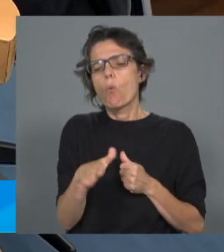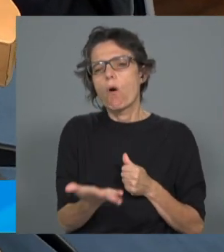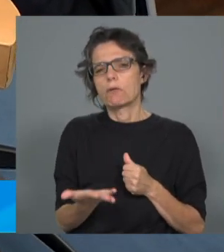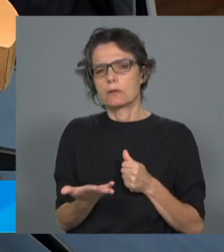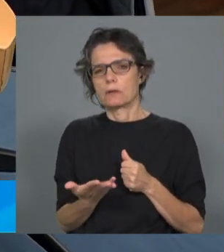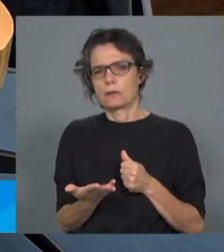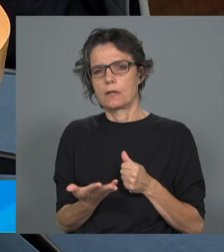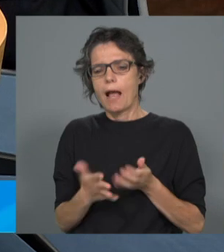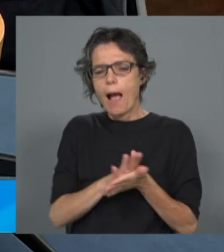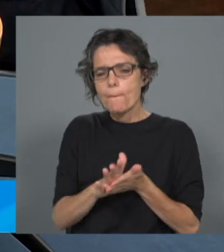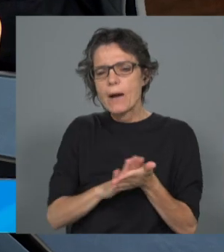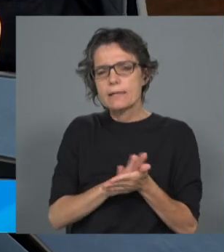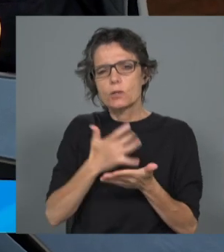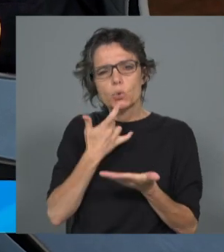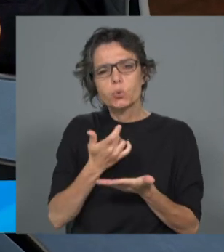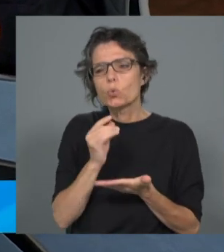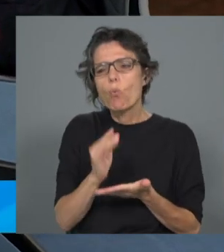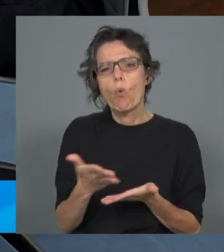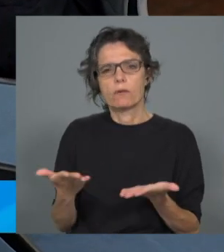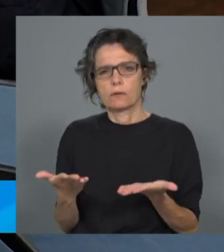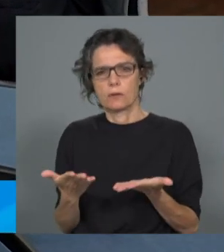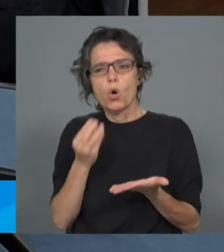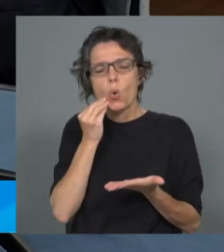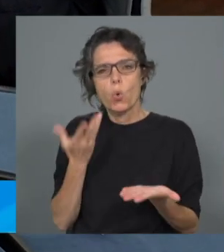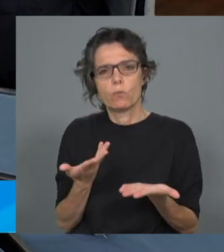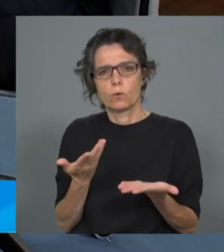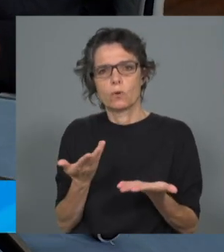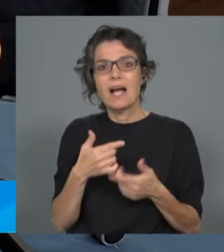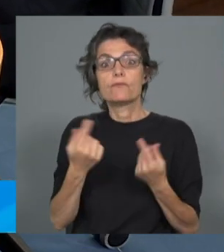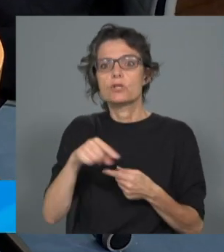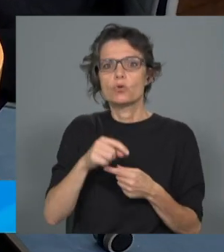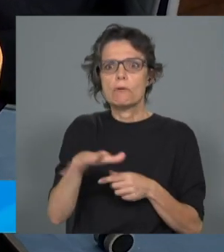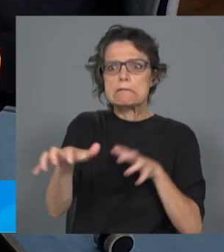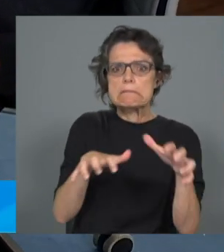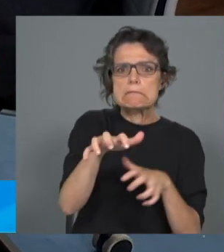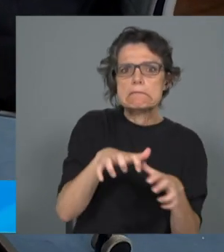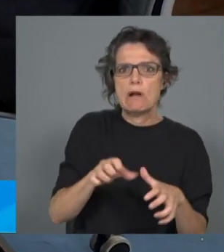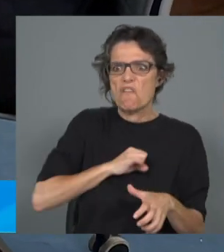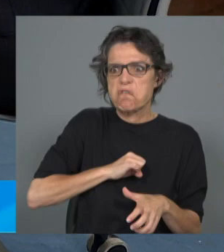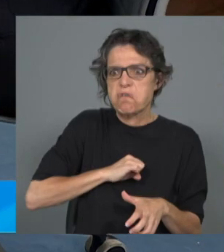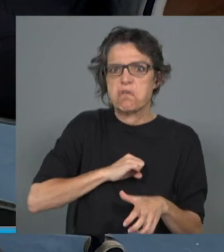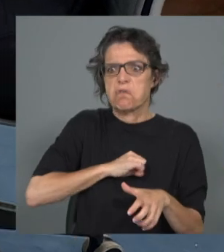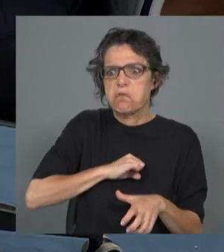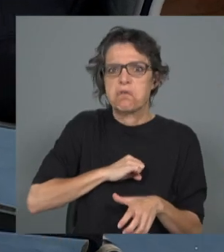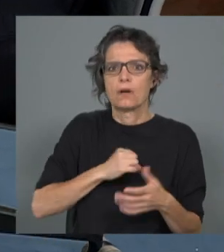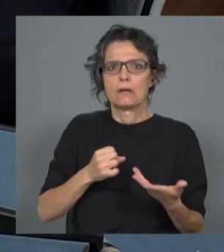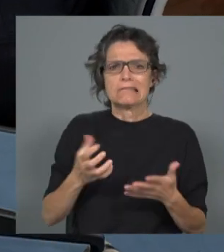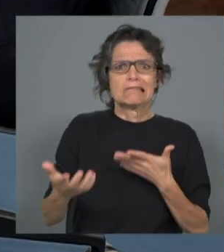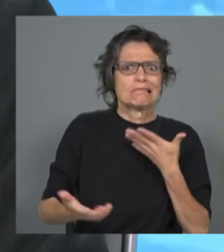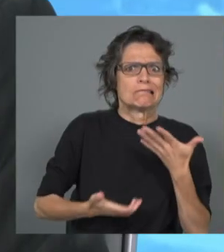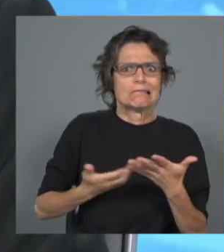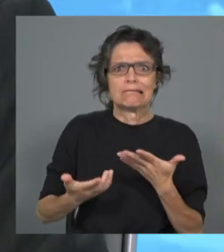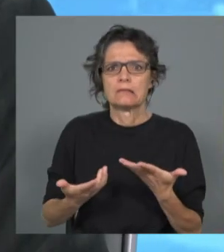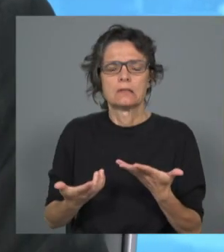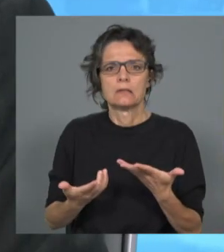o perder coisas que tínhamos como muito nossas, não é? O grupo a que pertencemos e que parece que o nosso caminho é todo por